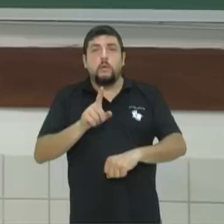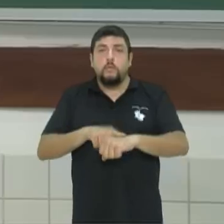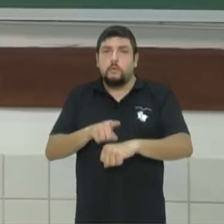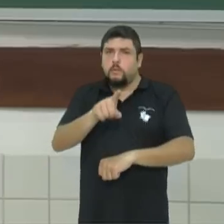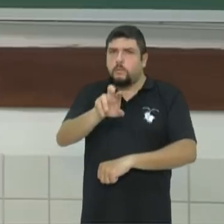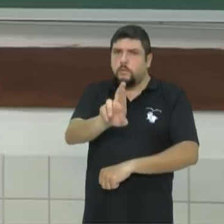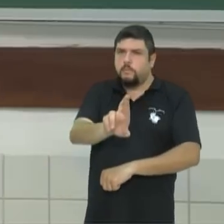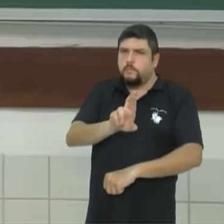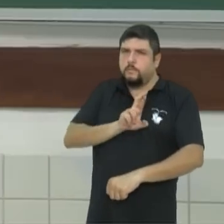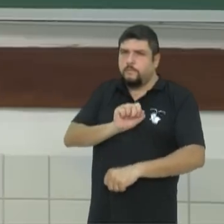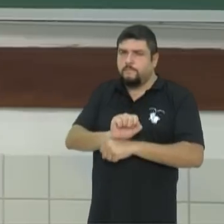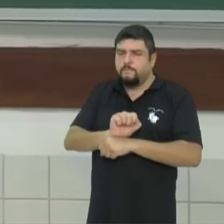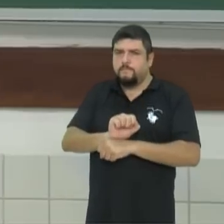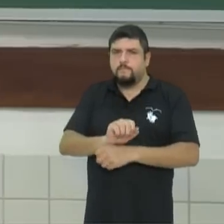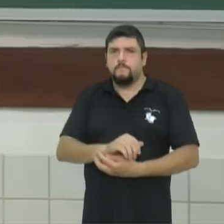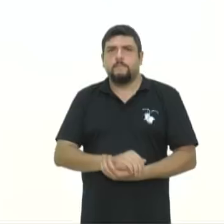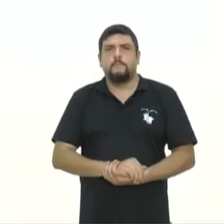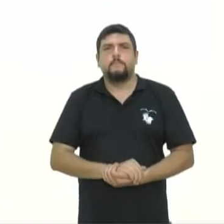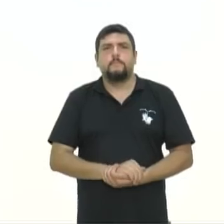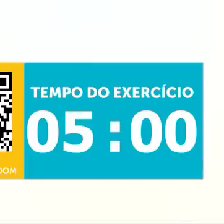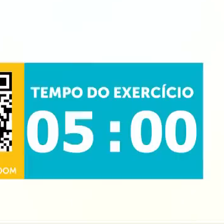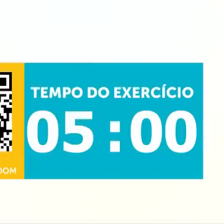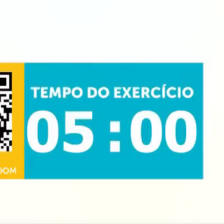vocês elaborarem mais essa resposta.